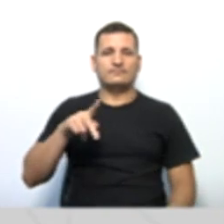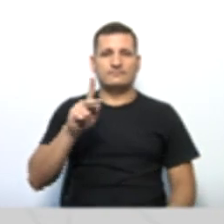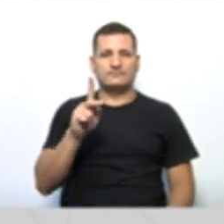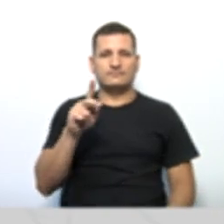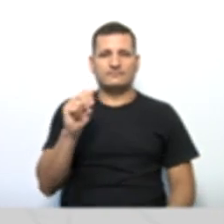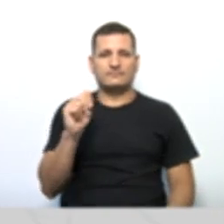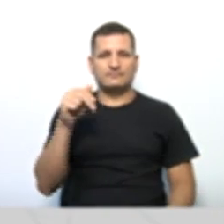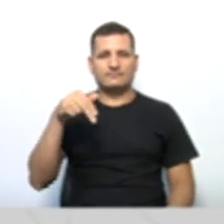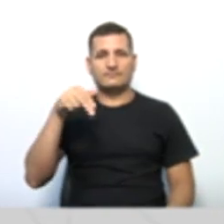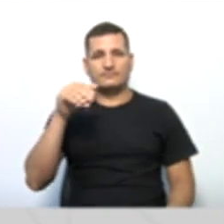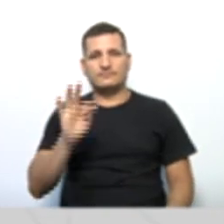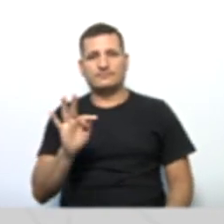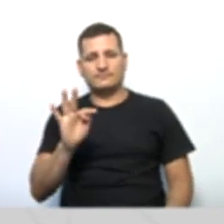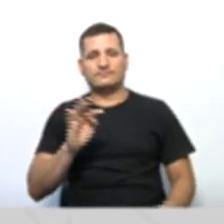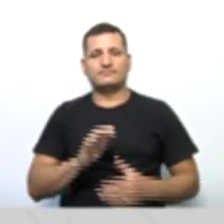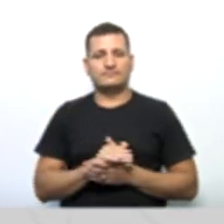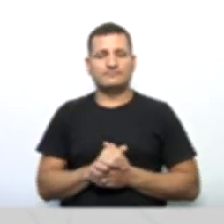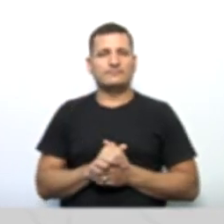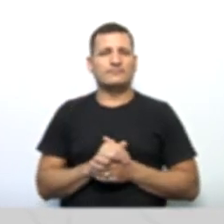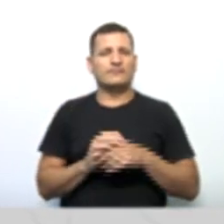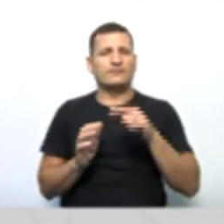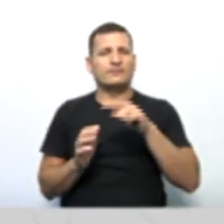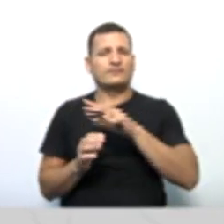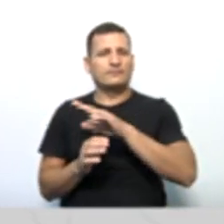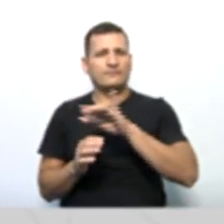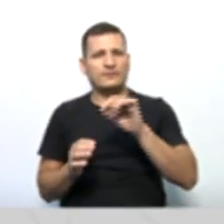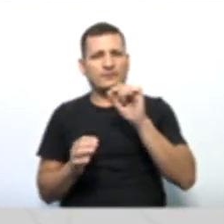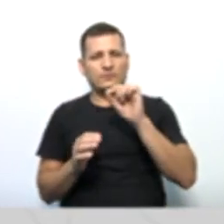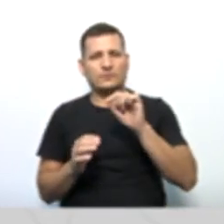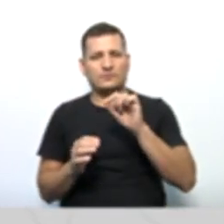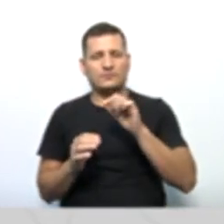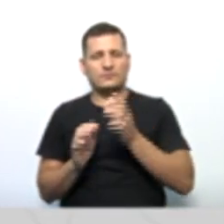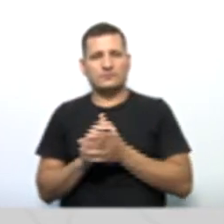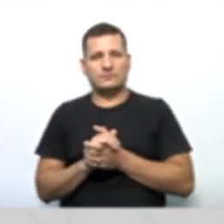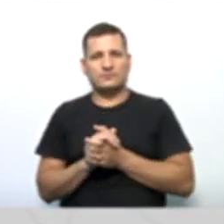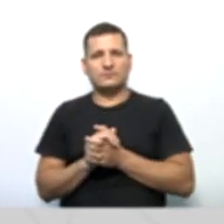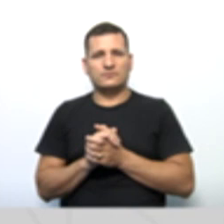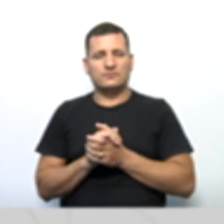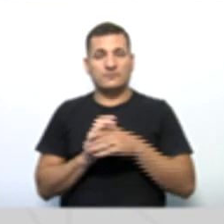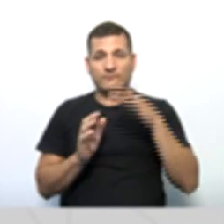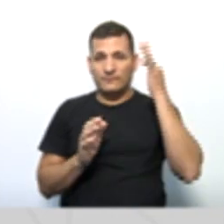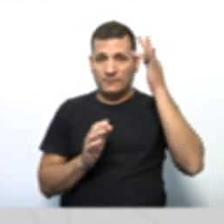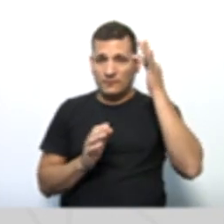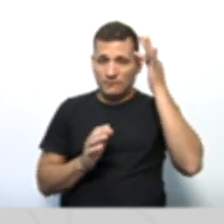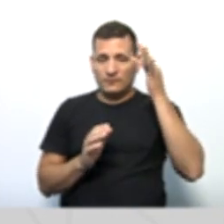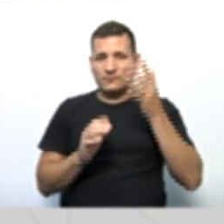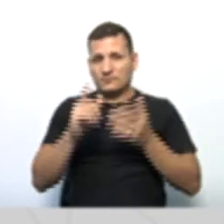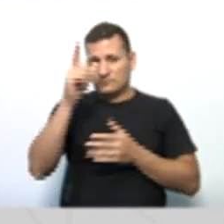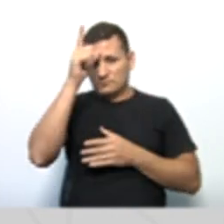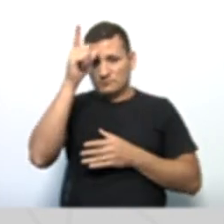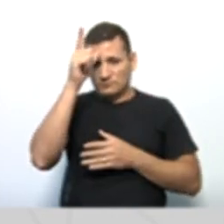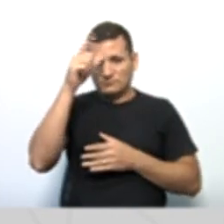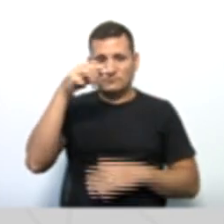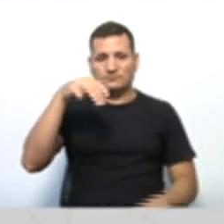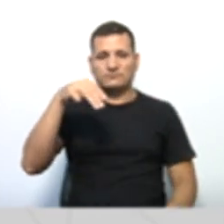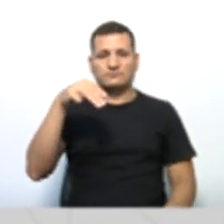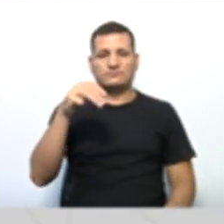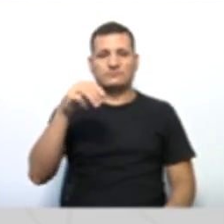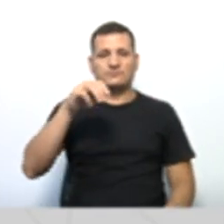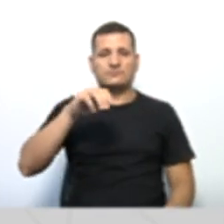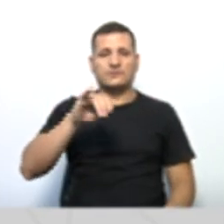que ela vai se fundamentar nas concepções filosóficas do filósofo alemão Immanuel Kant, que baseia a ética